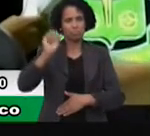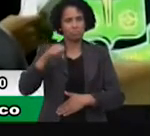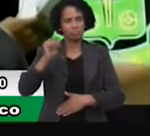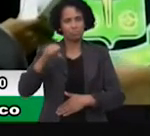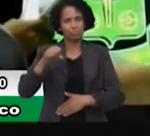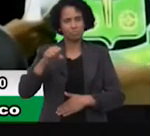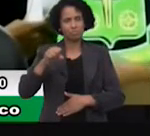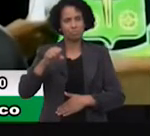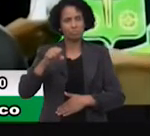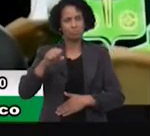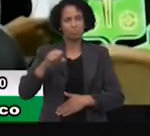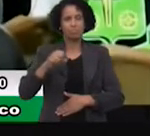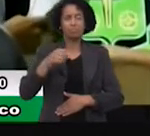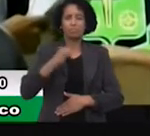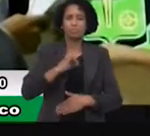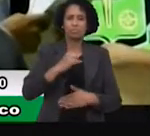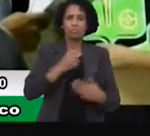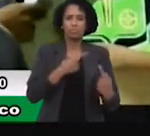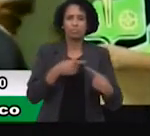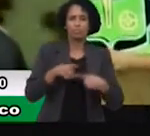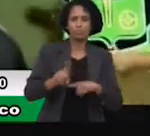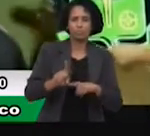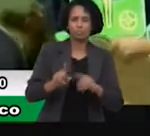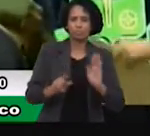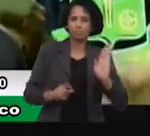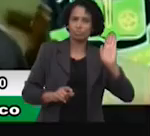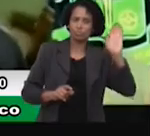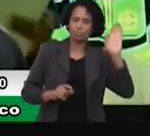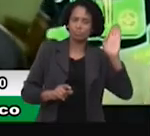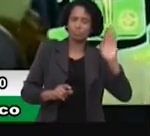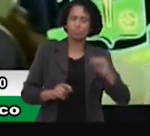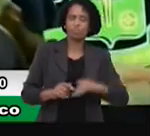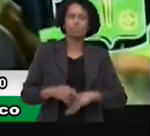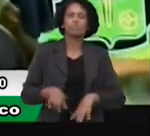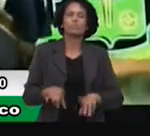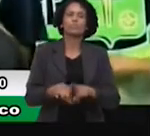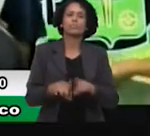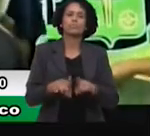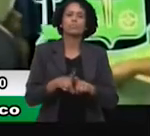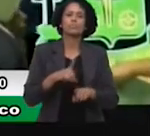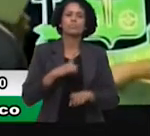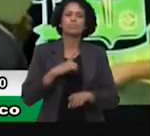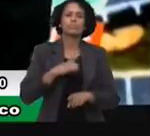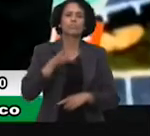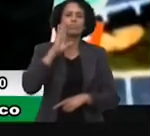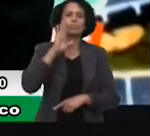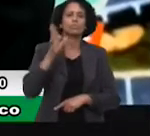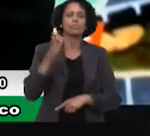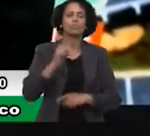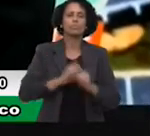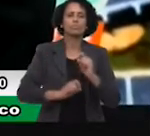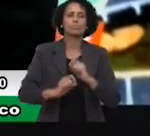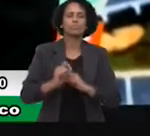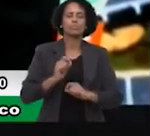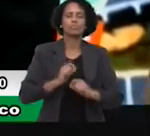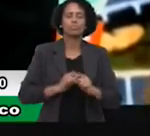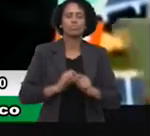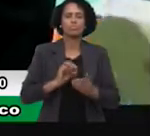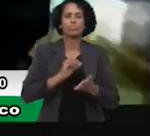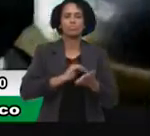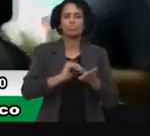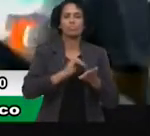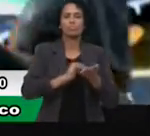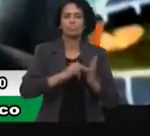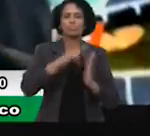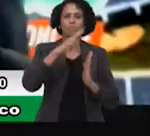manifestam. Aprovado a inversão de pauta. O senhor está ao amigo secretário que faça a